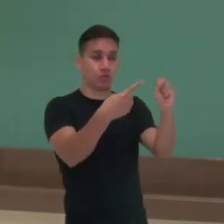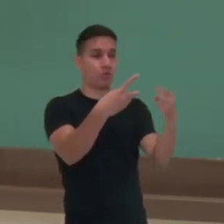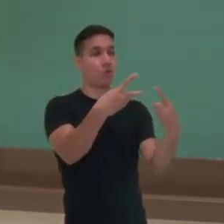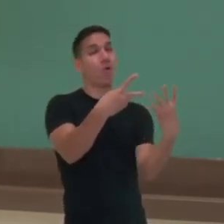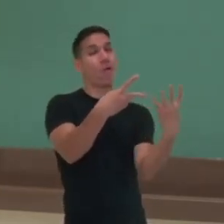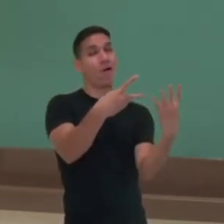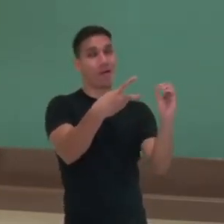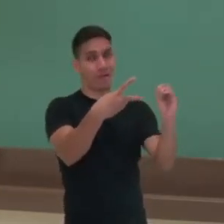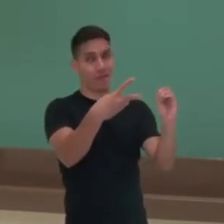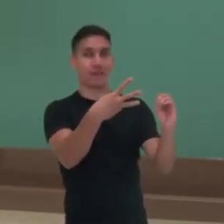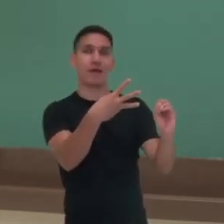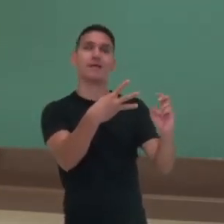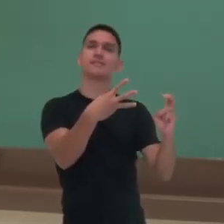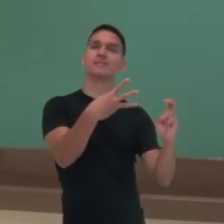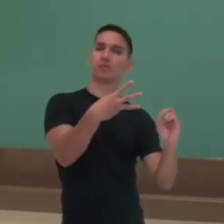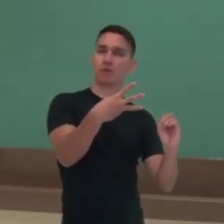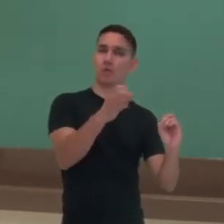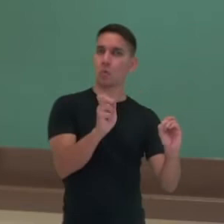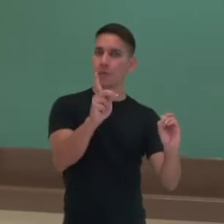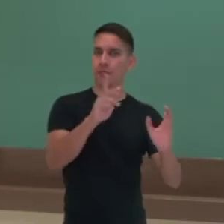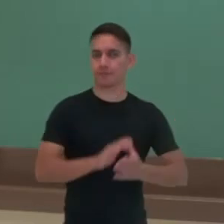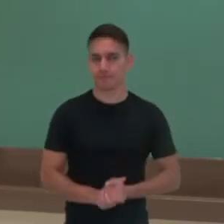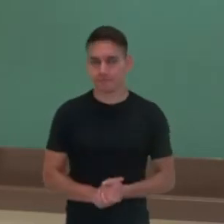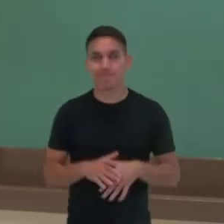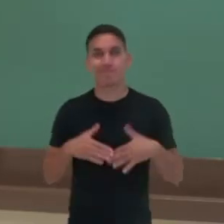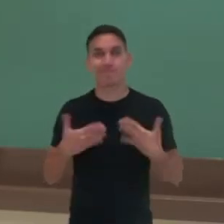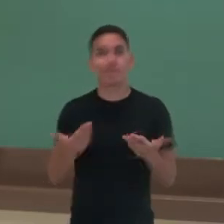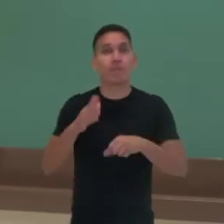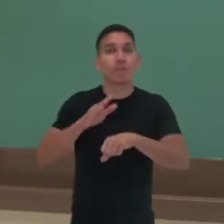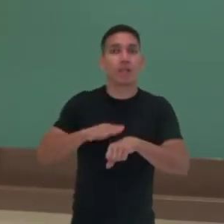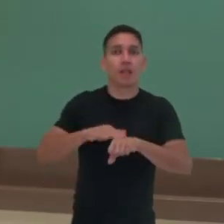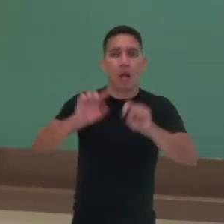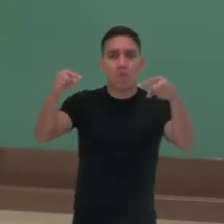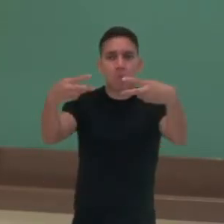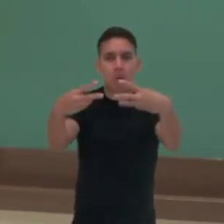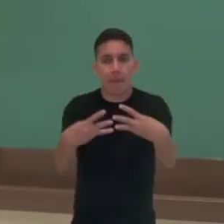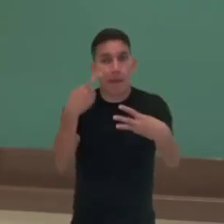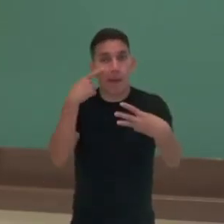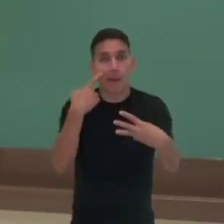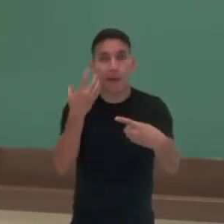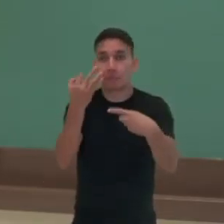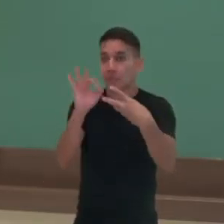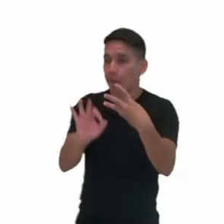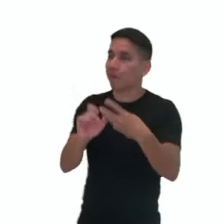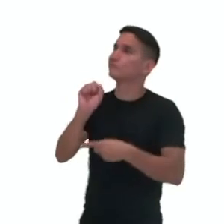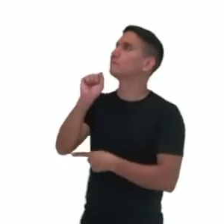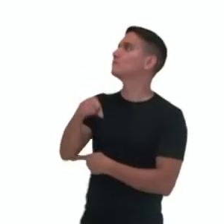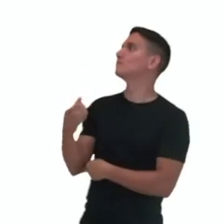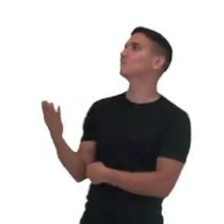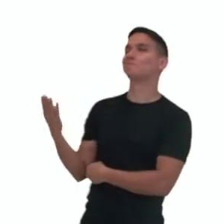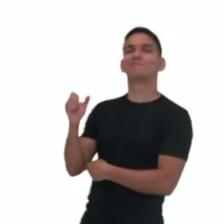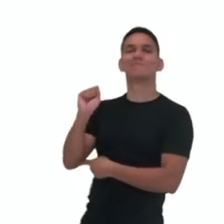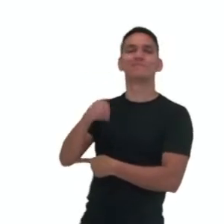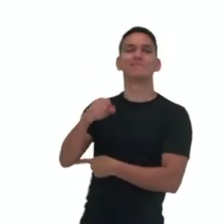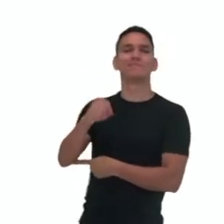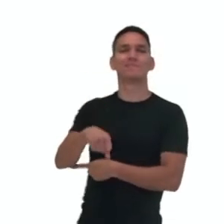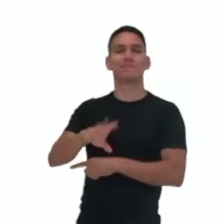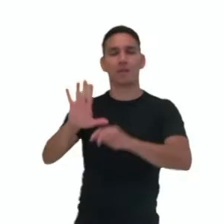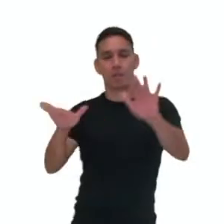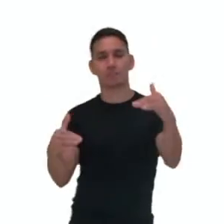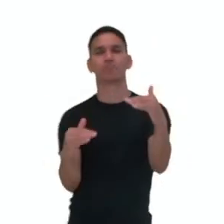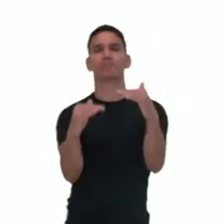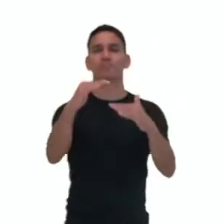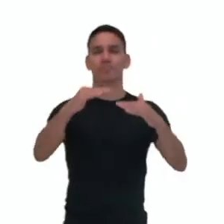e 50. Tudo bem? Bom, então aqui é a correção, ó, são diretamente